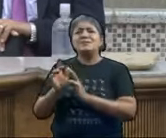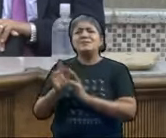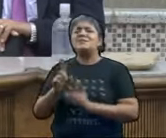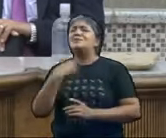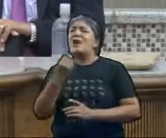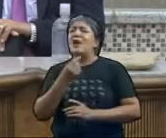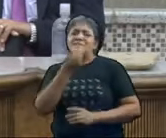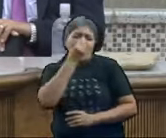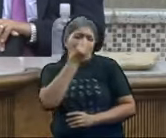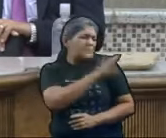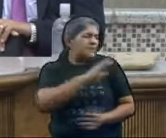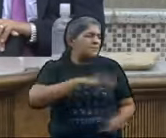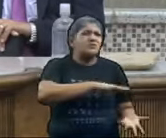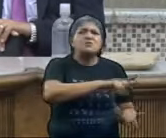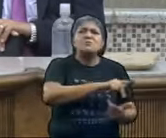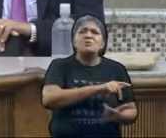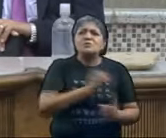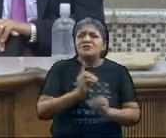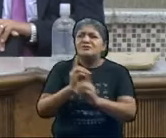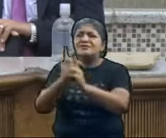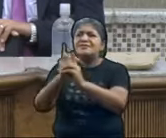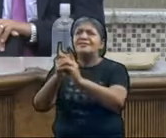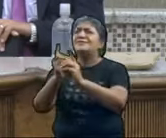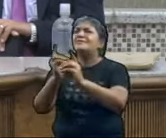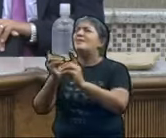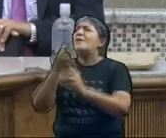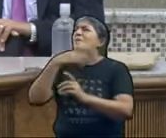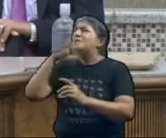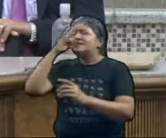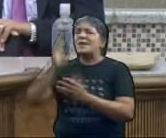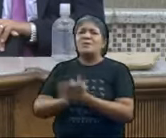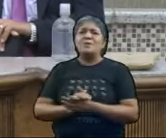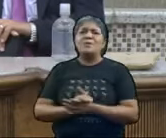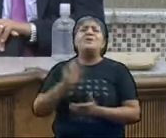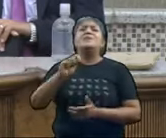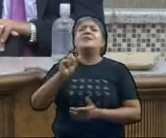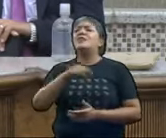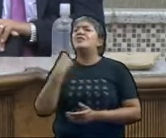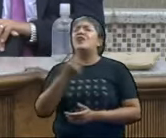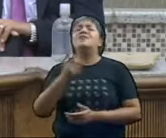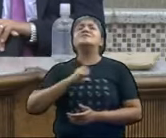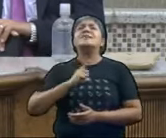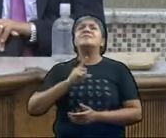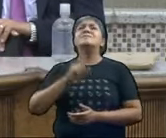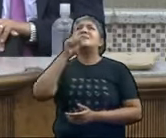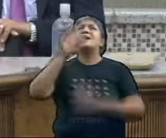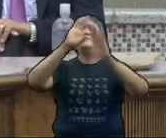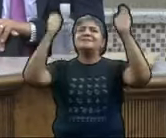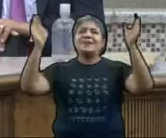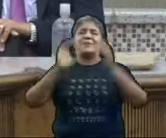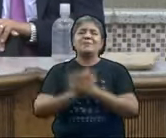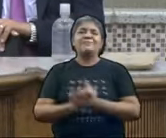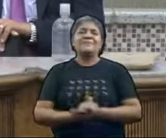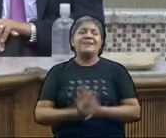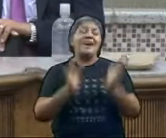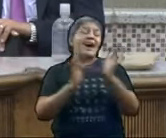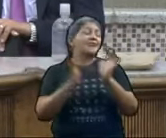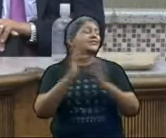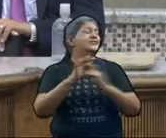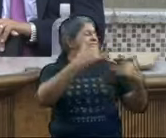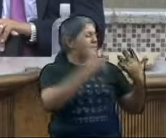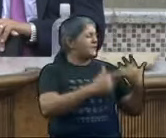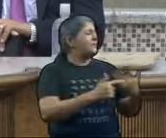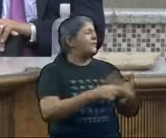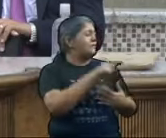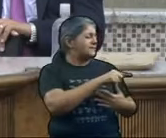andar atrás do Senhor? Jesus Cristo diz: vocês receberão 100 vezes tanto aqui na terra. E depois vocês vão para o